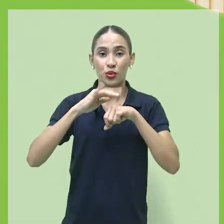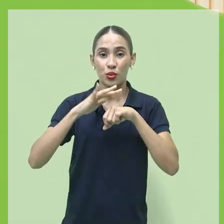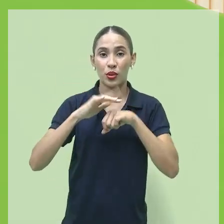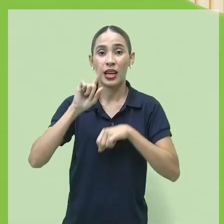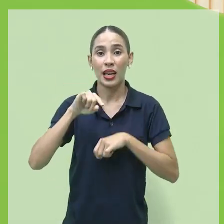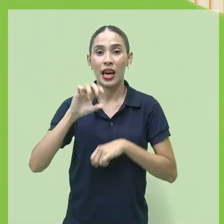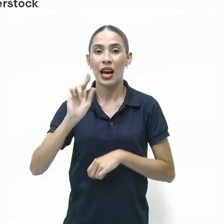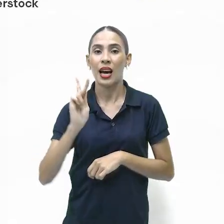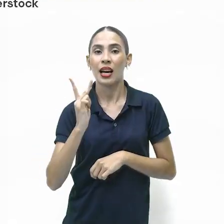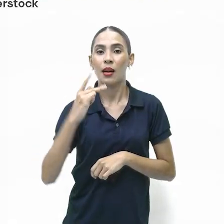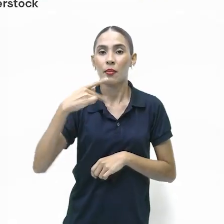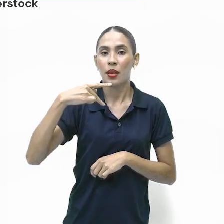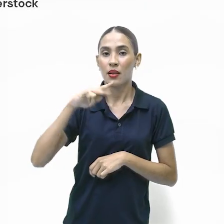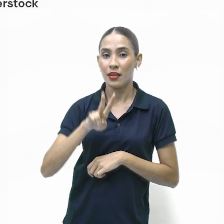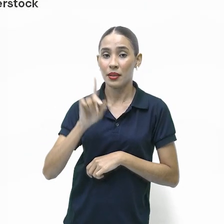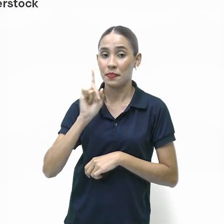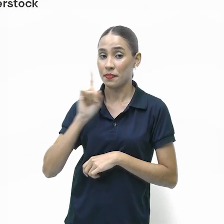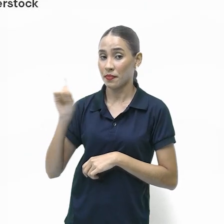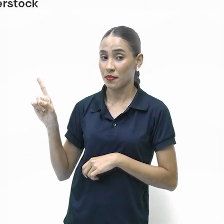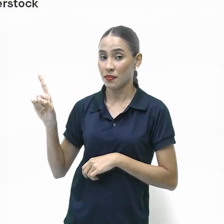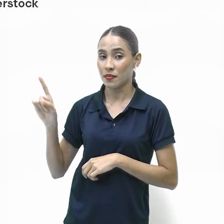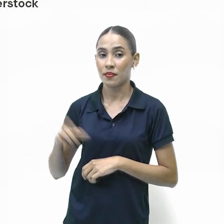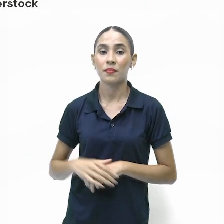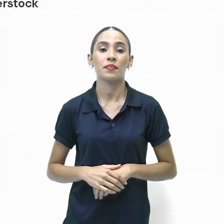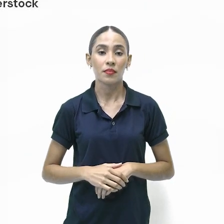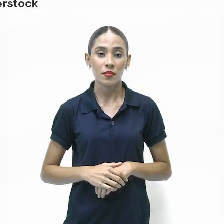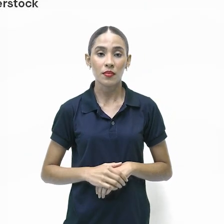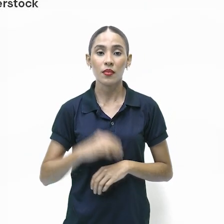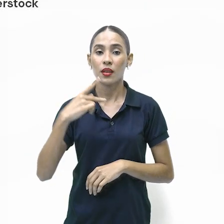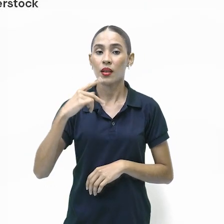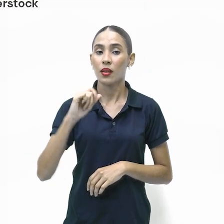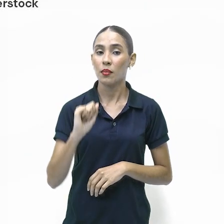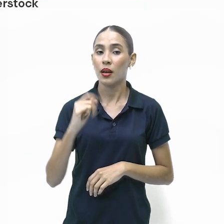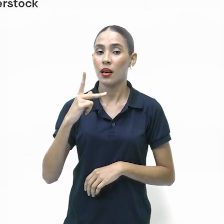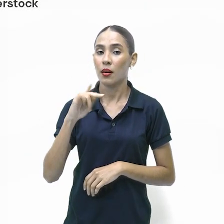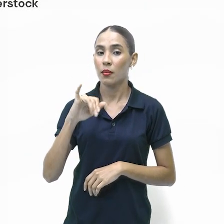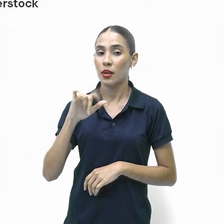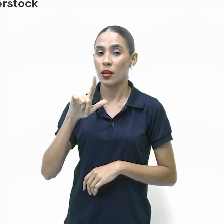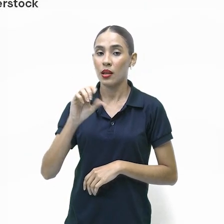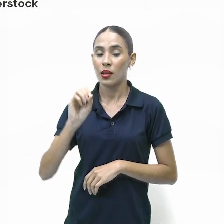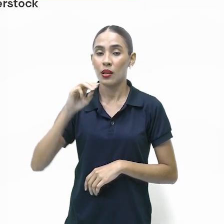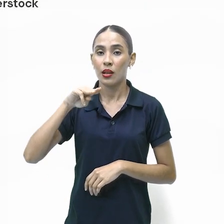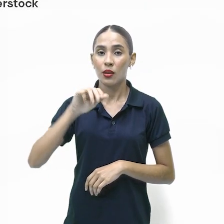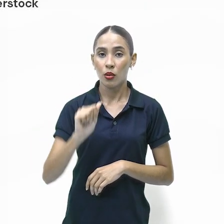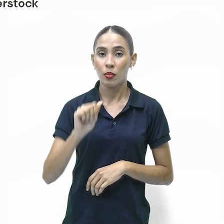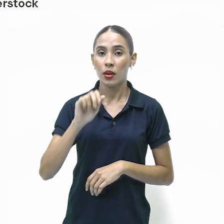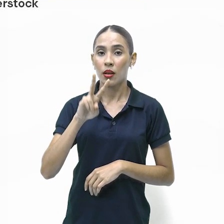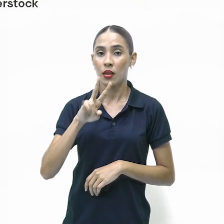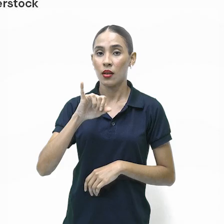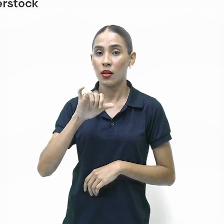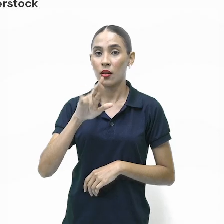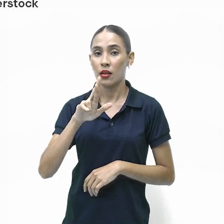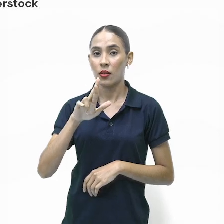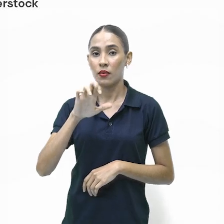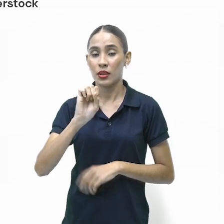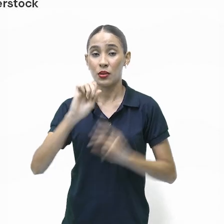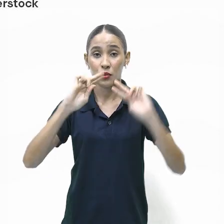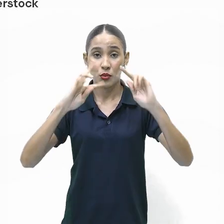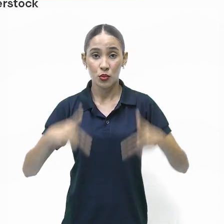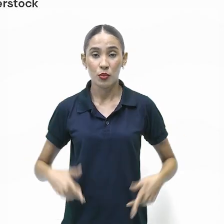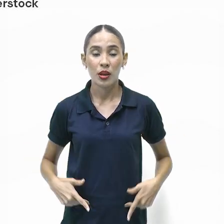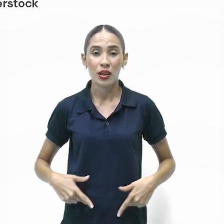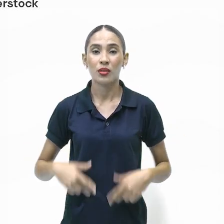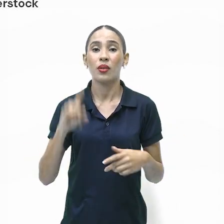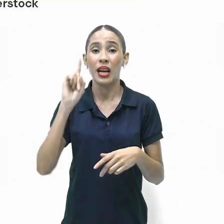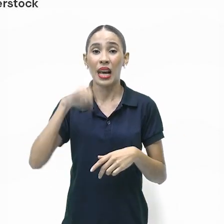é o HPV. Né? No caso do HPV, o papiloma vírus humano, é um vírus que afeta a